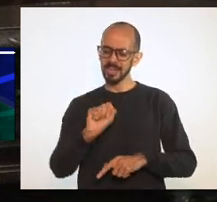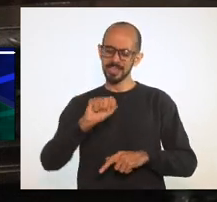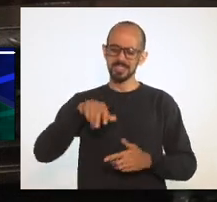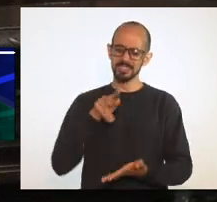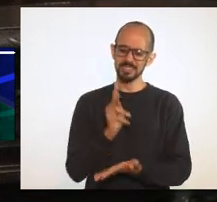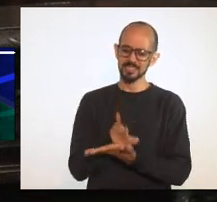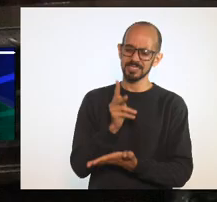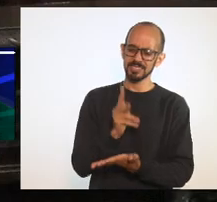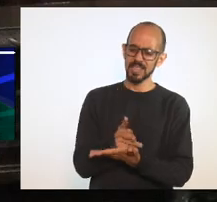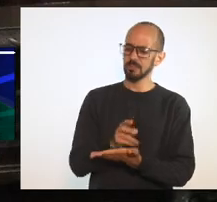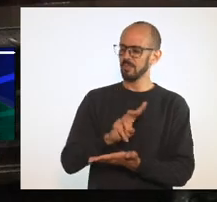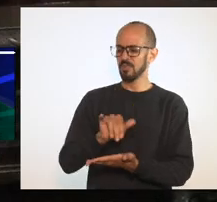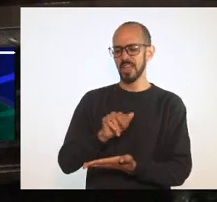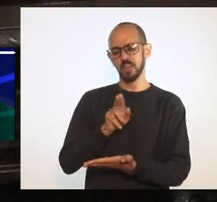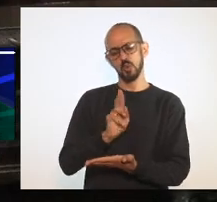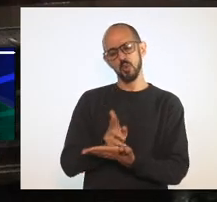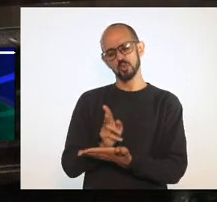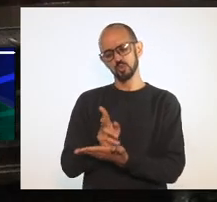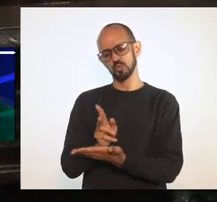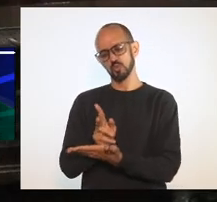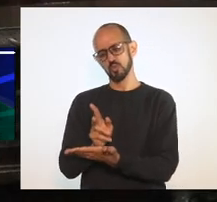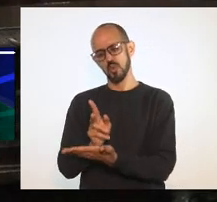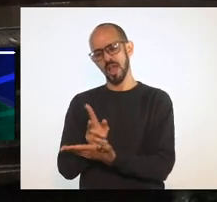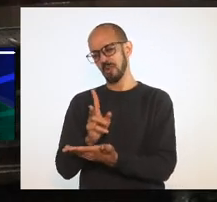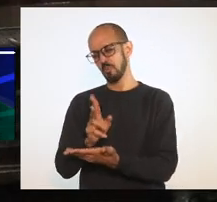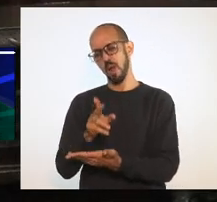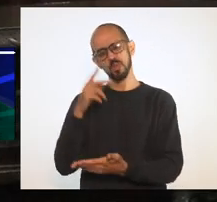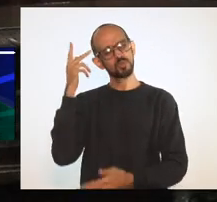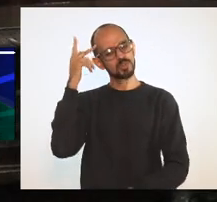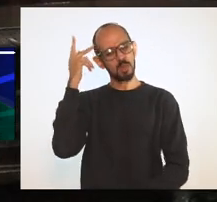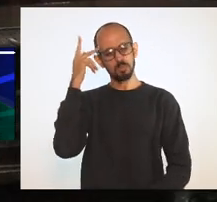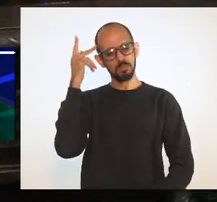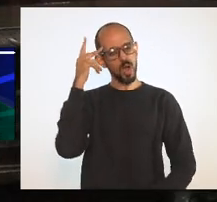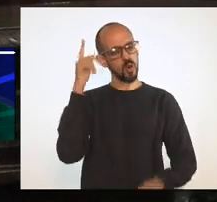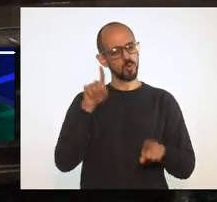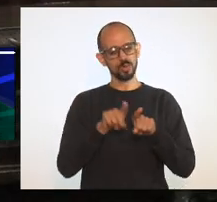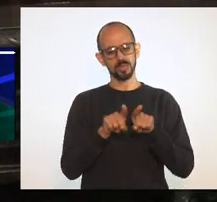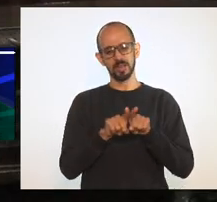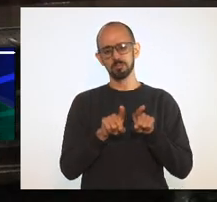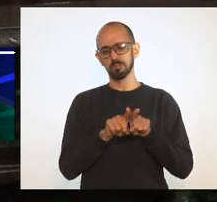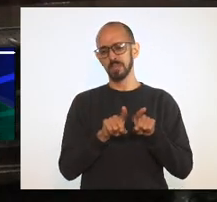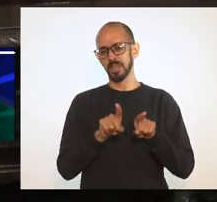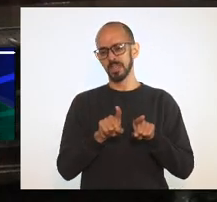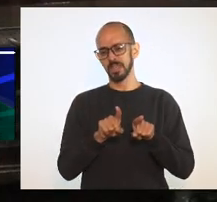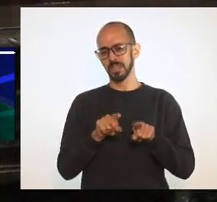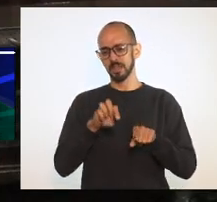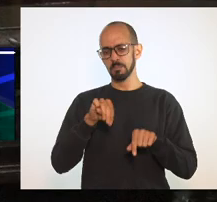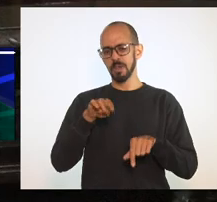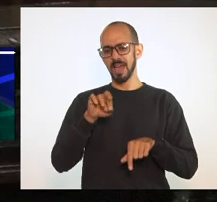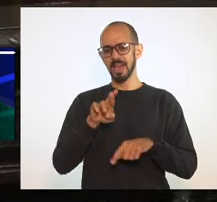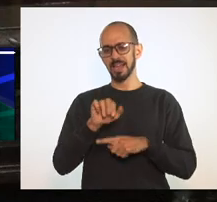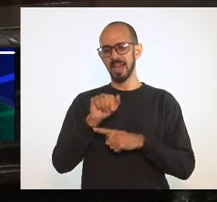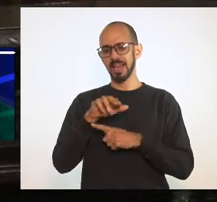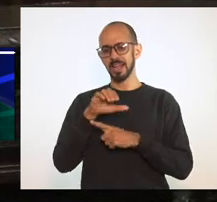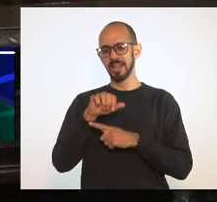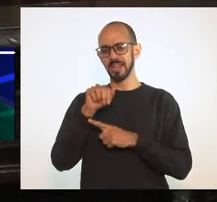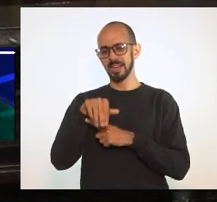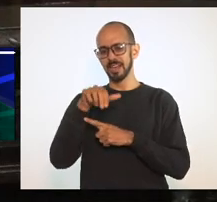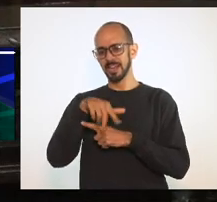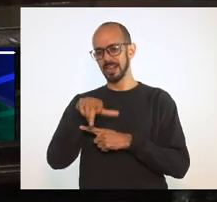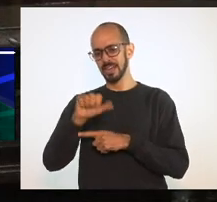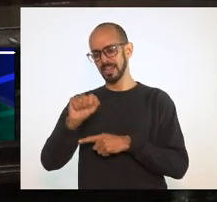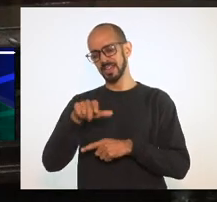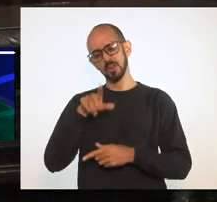no Pacaembu, Morumbi é no Morumbi, Vila Belmiro é na Vila Belmiro, e o Maracanã é no Maracanã. E